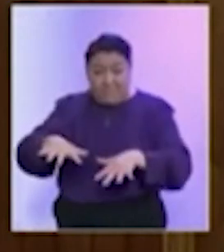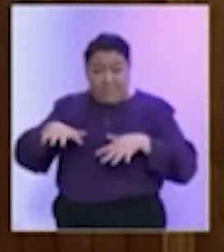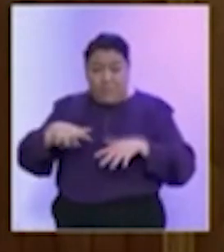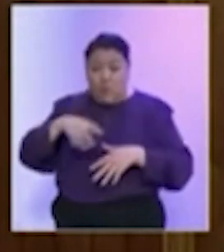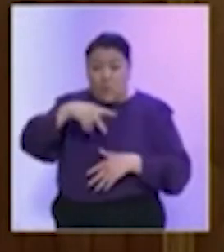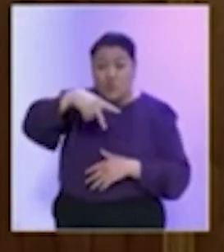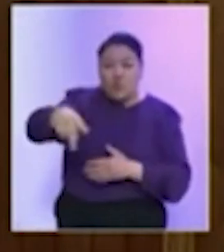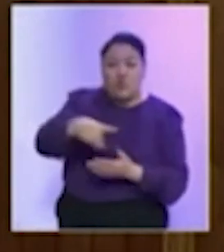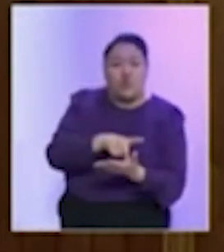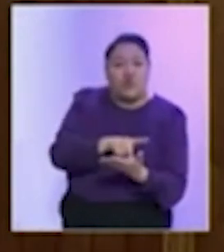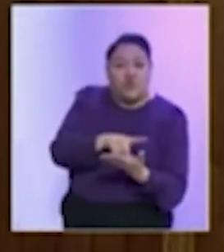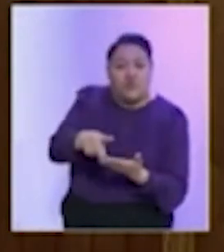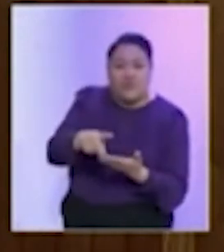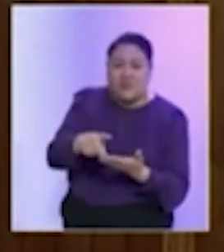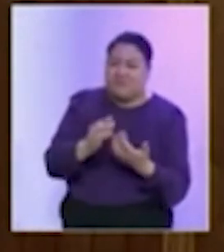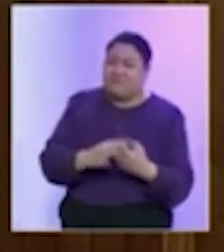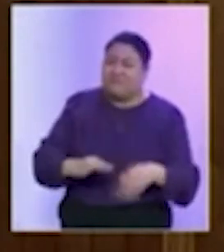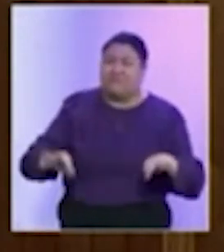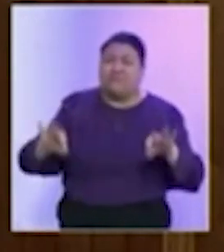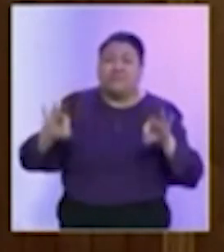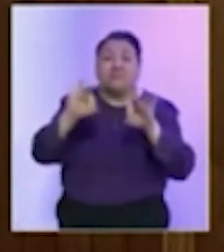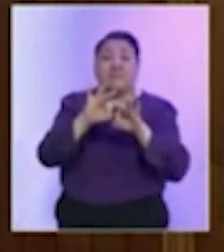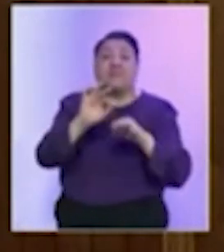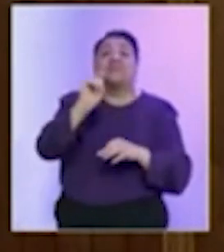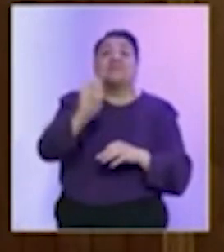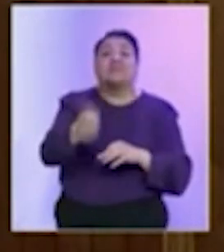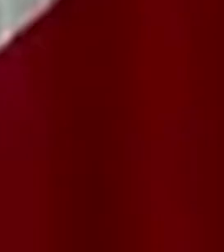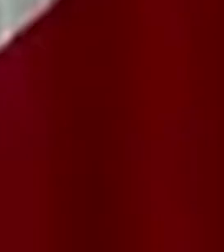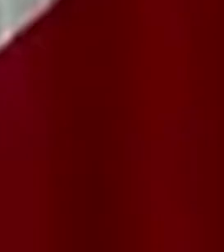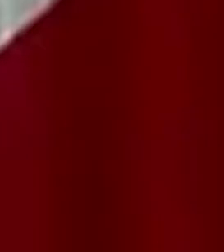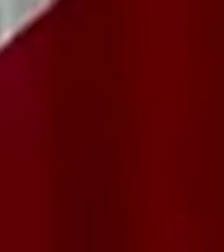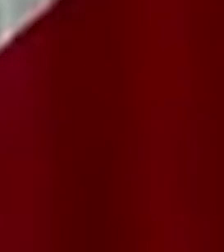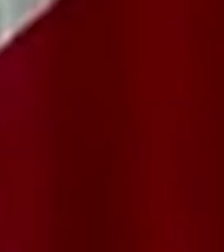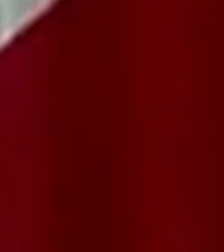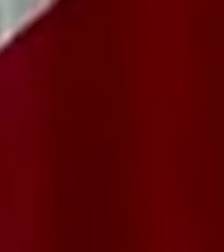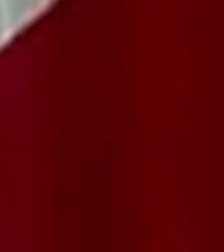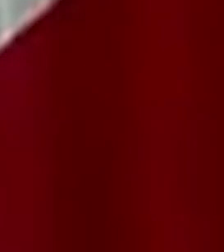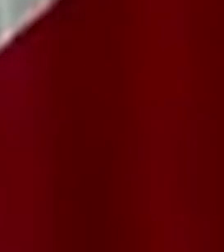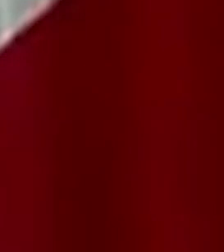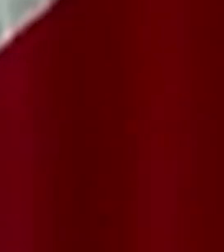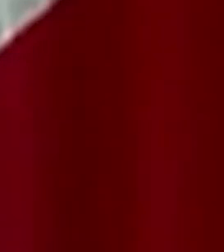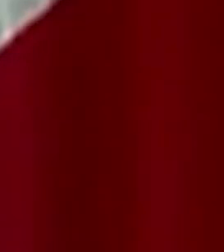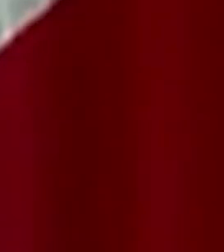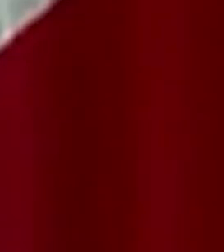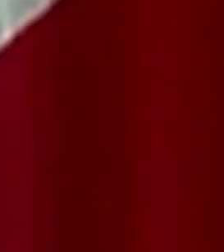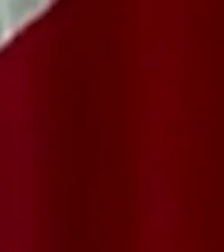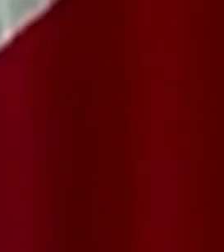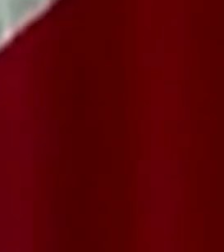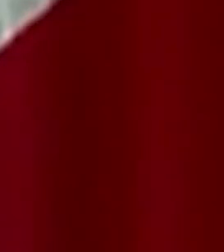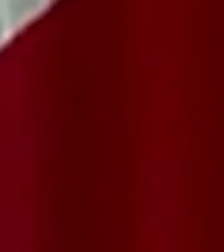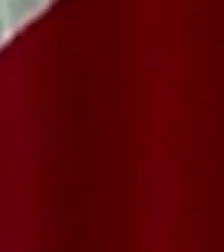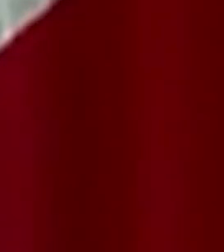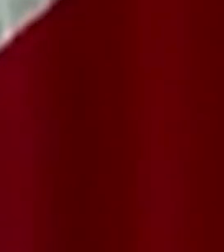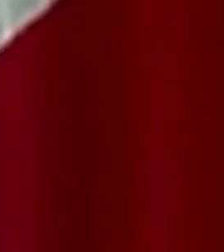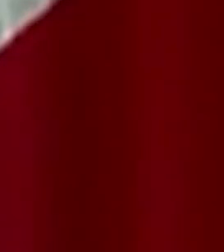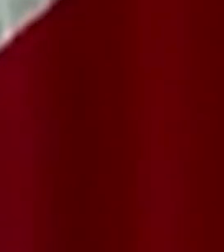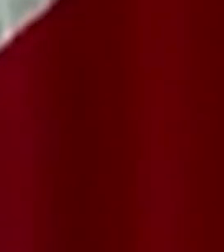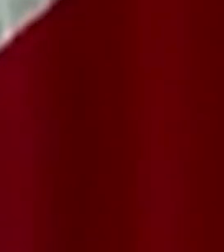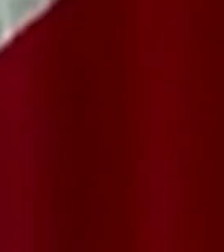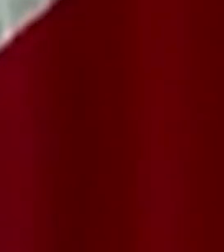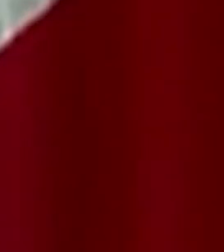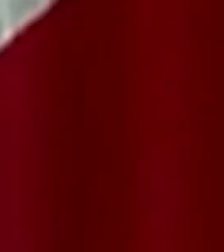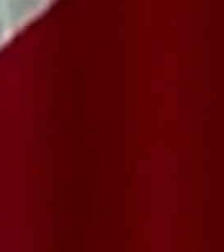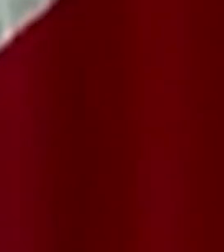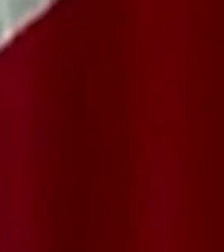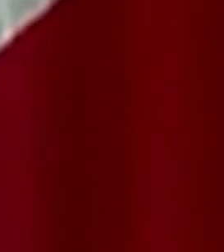de ministros e juízes o que segundo a oposição ameaça a independência deste poder de estado e a distribuição de Justiça